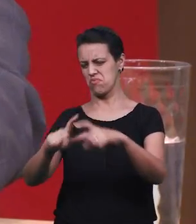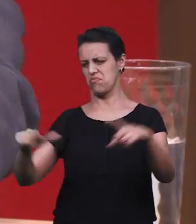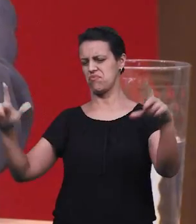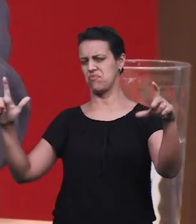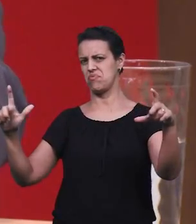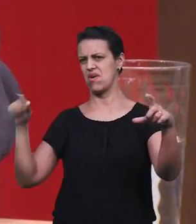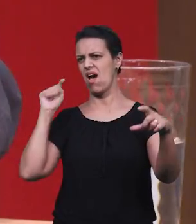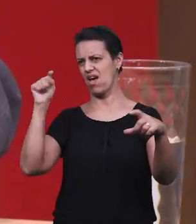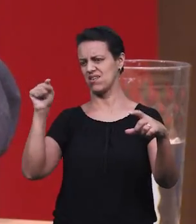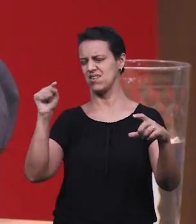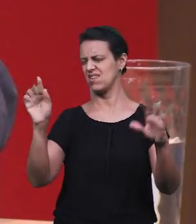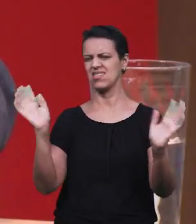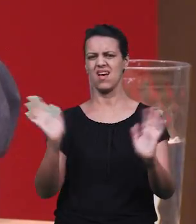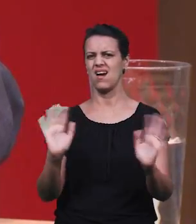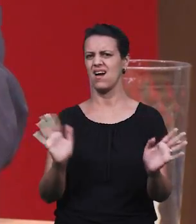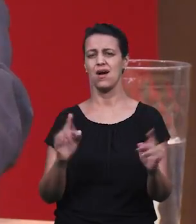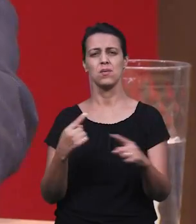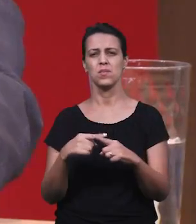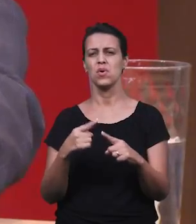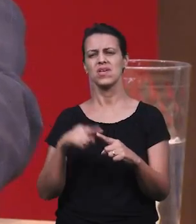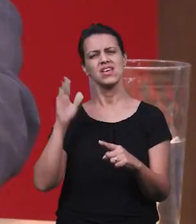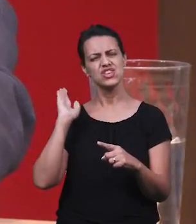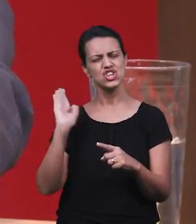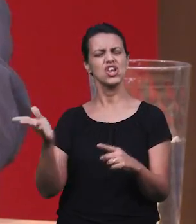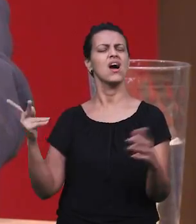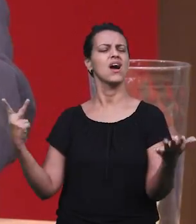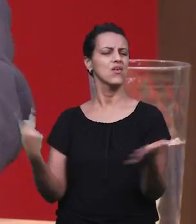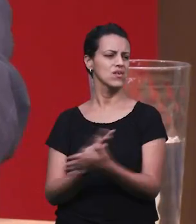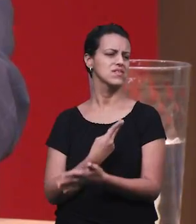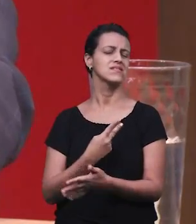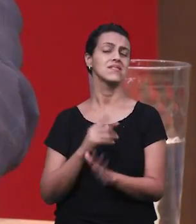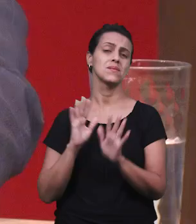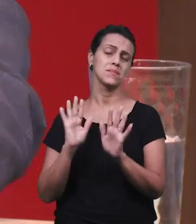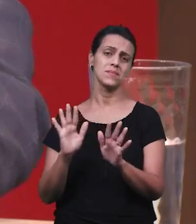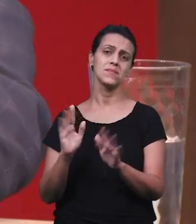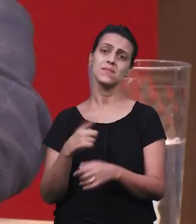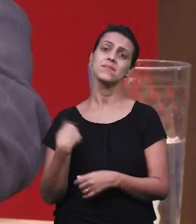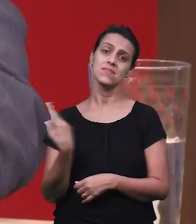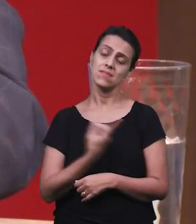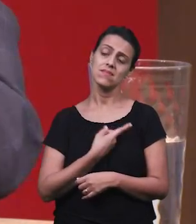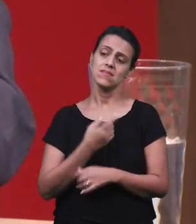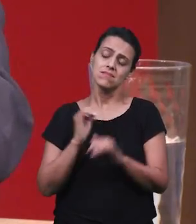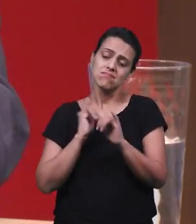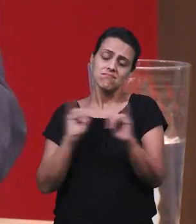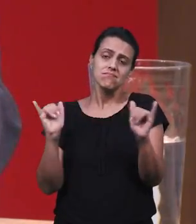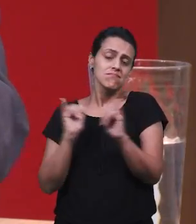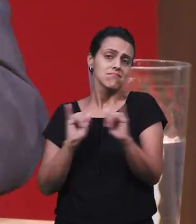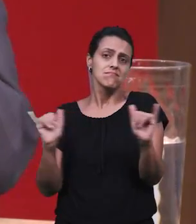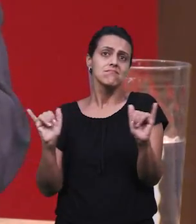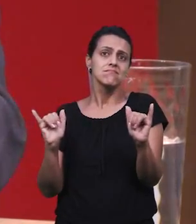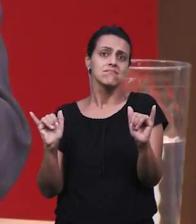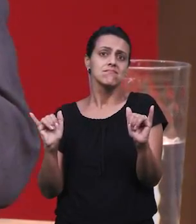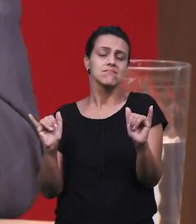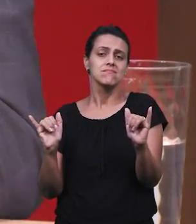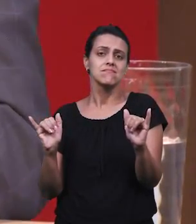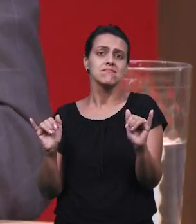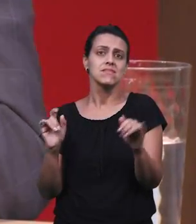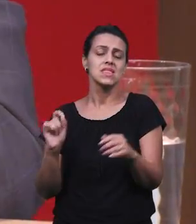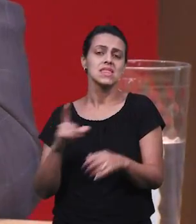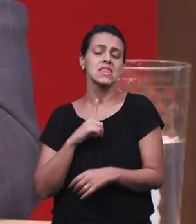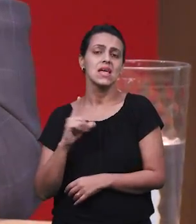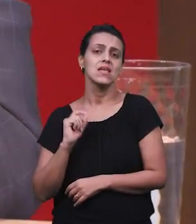continente já teve o seu momento de avivamento e tal. Mas nós vamos ter aqui aquilo que são aquela chamada